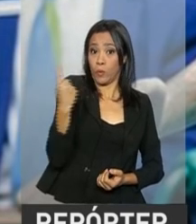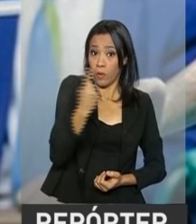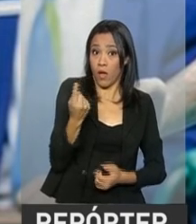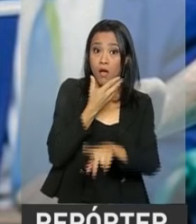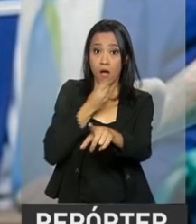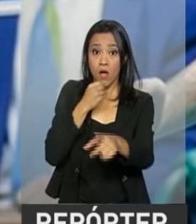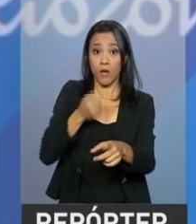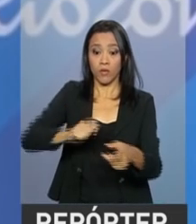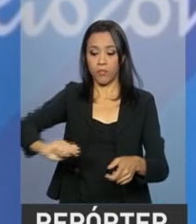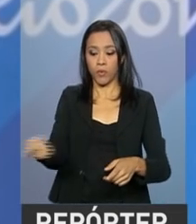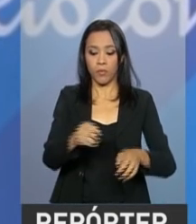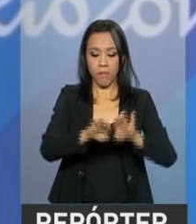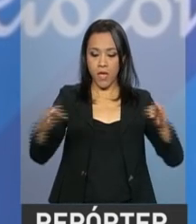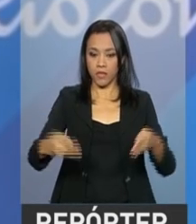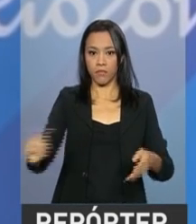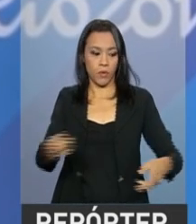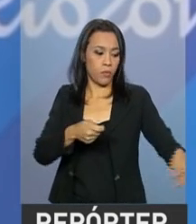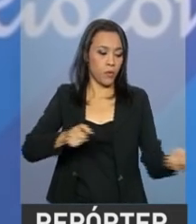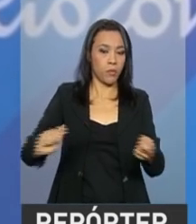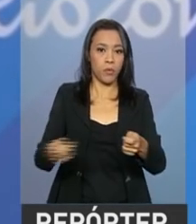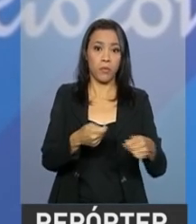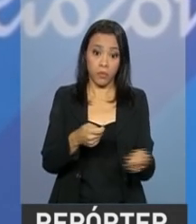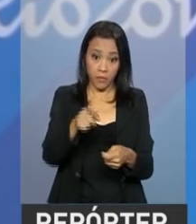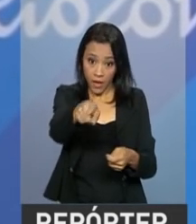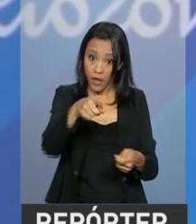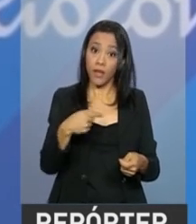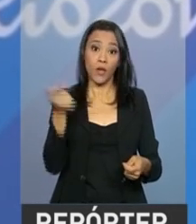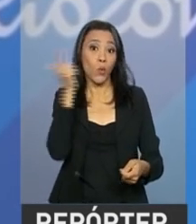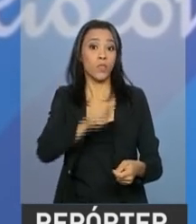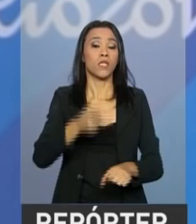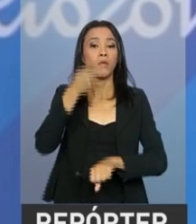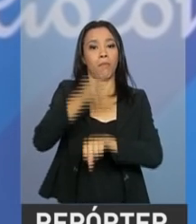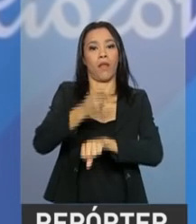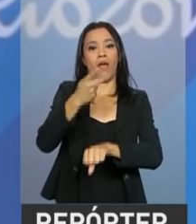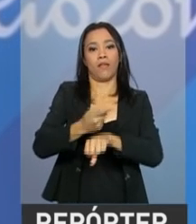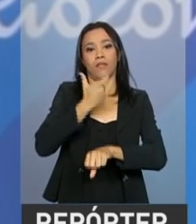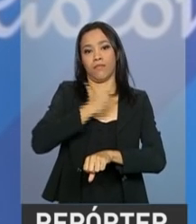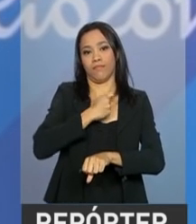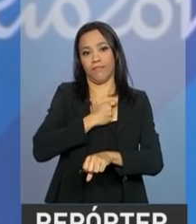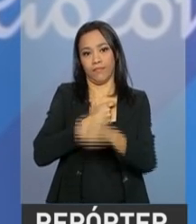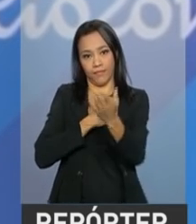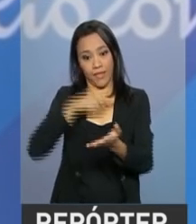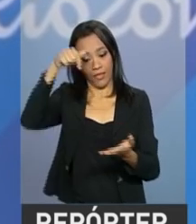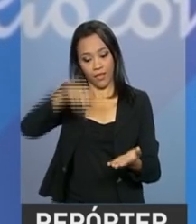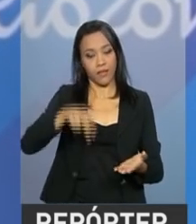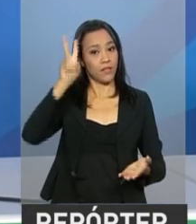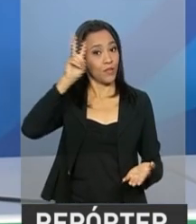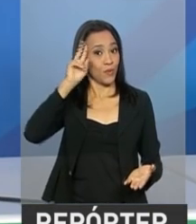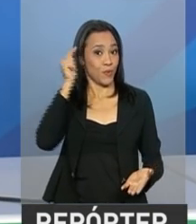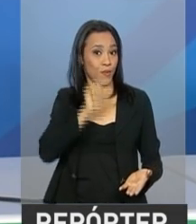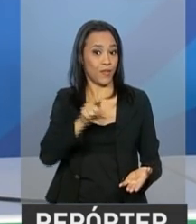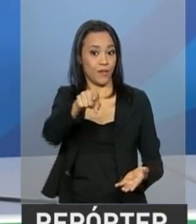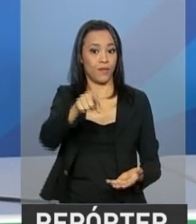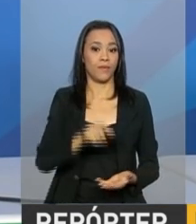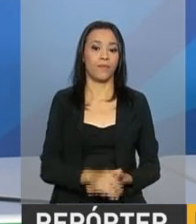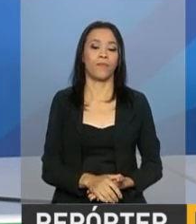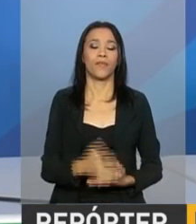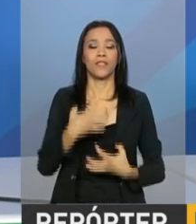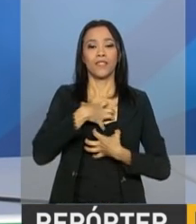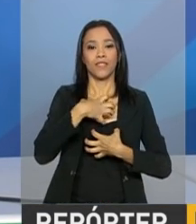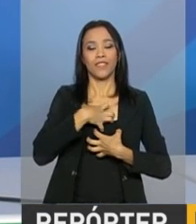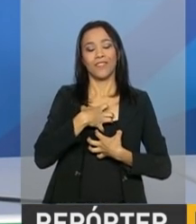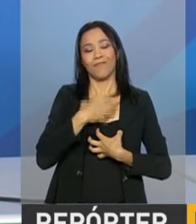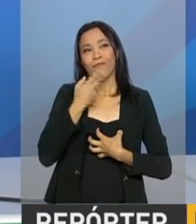no tênis de mesa. Israel Stroh é o dono da prata na classe 7, conquistada nesta segunda-feira. A gente fica